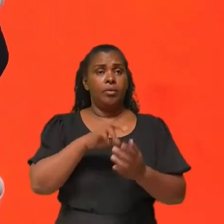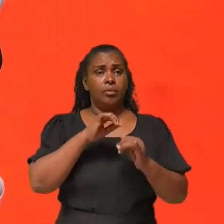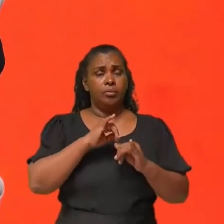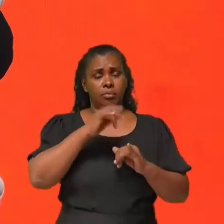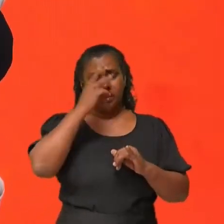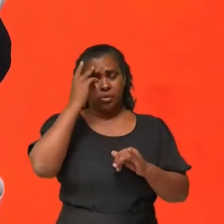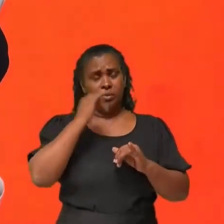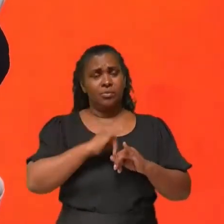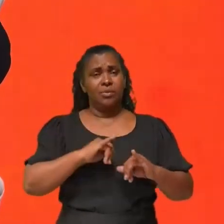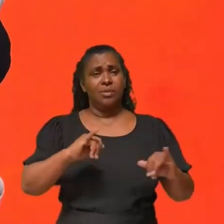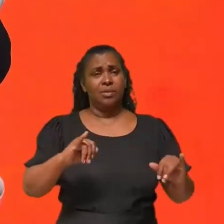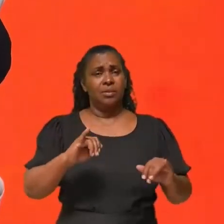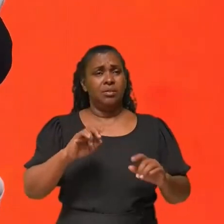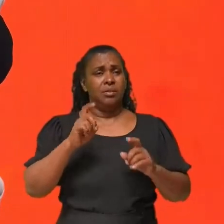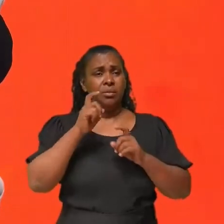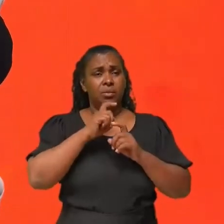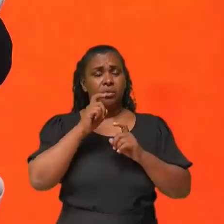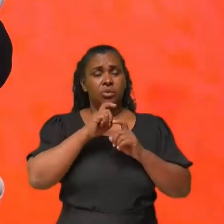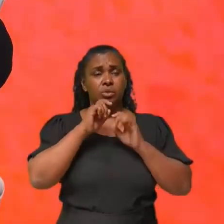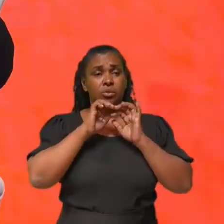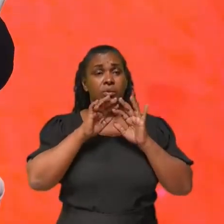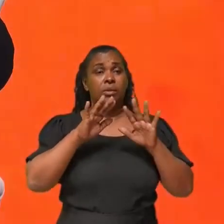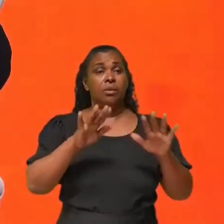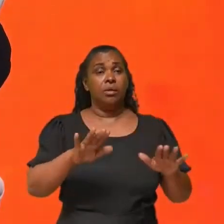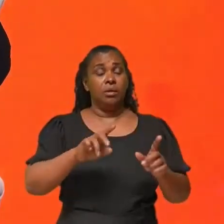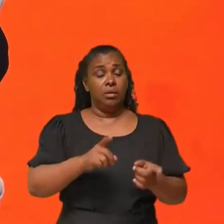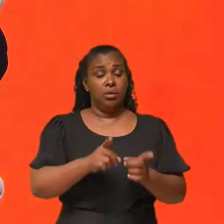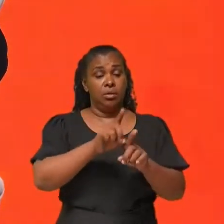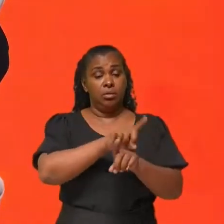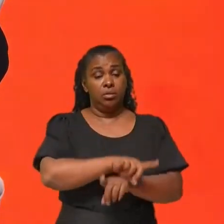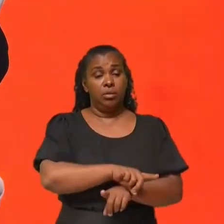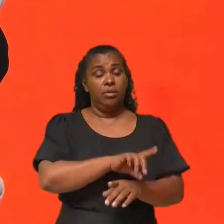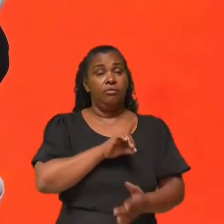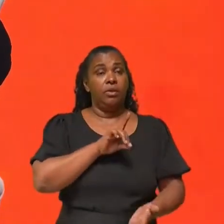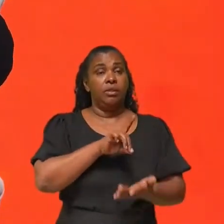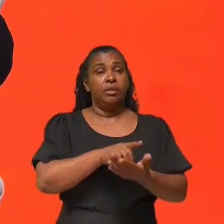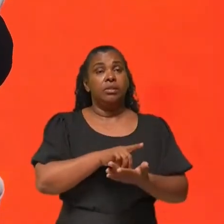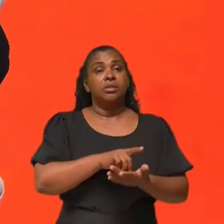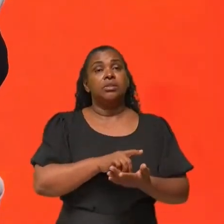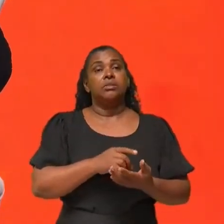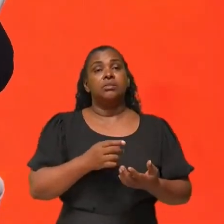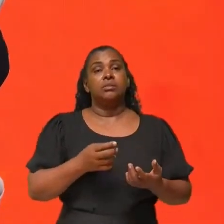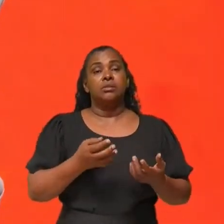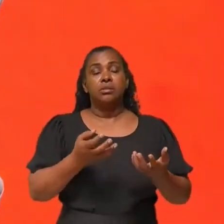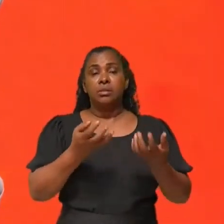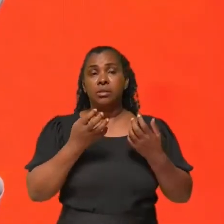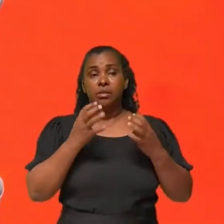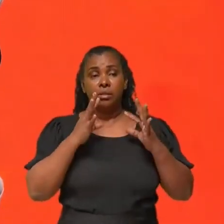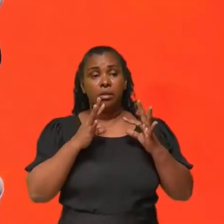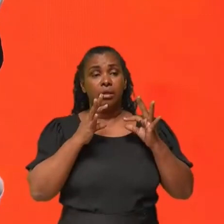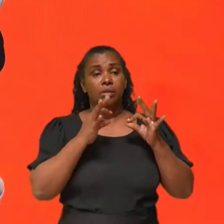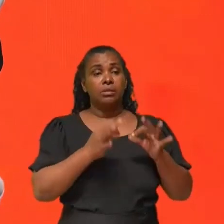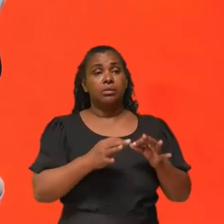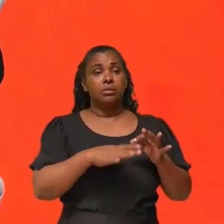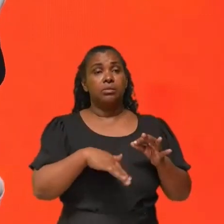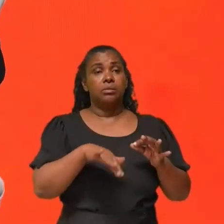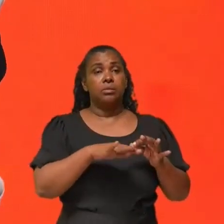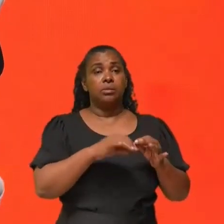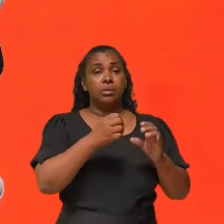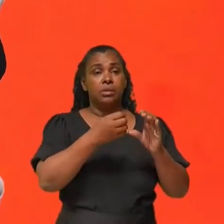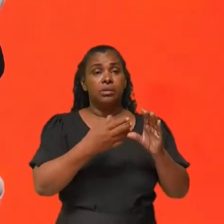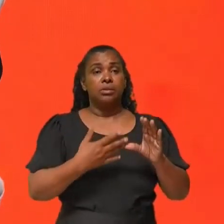realidade. Então, o que a gente estava querendo aqui é chamar a atenção para essa característica, e eu queria